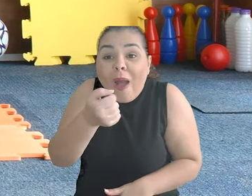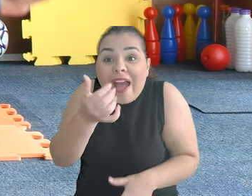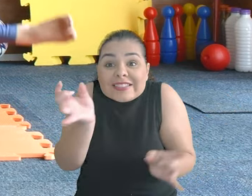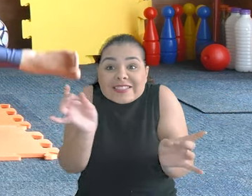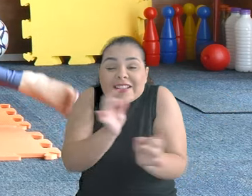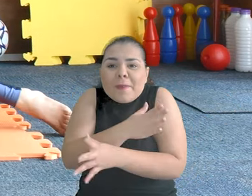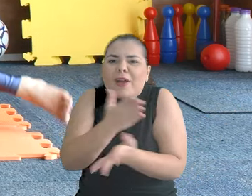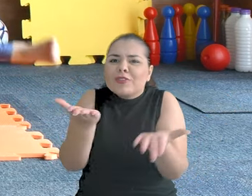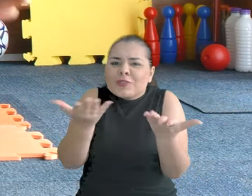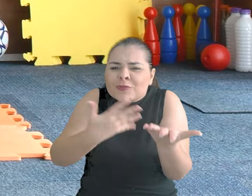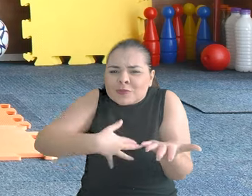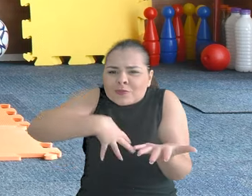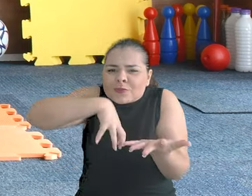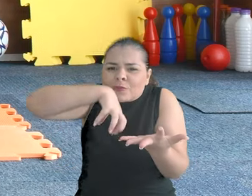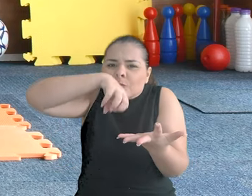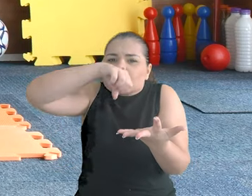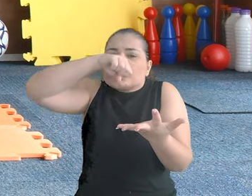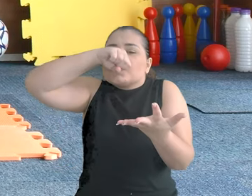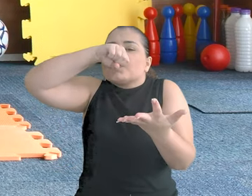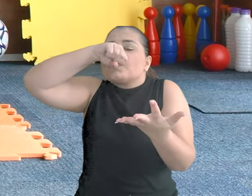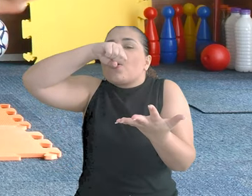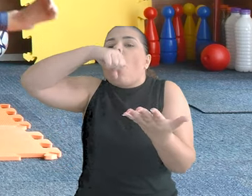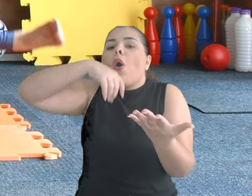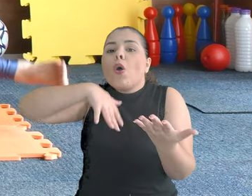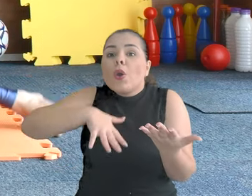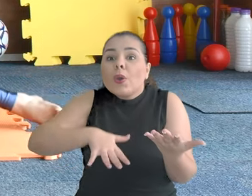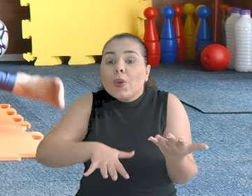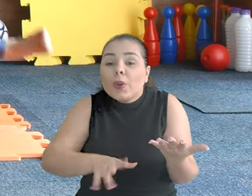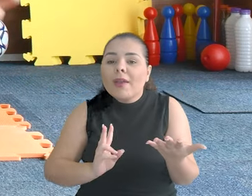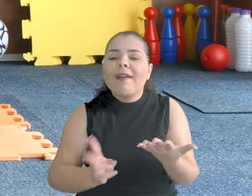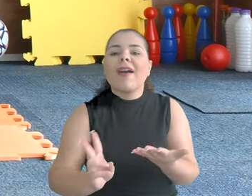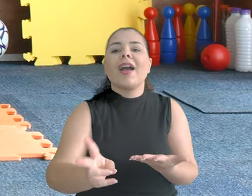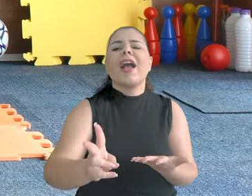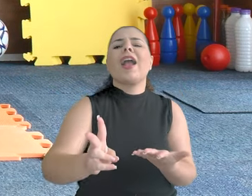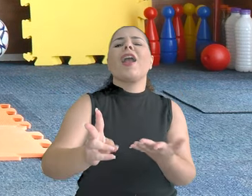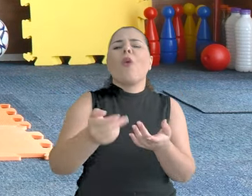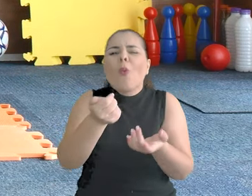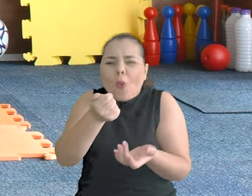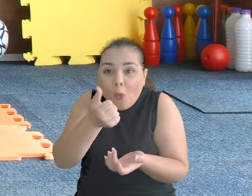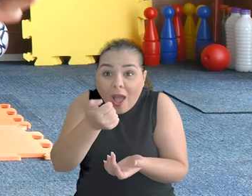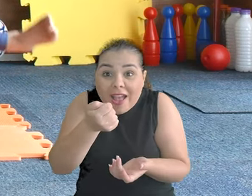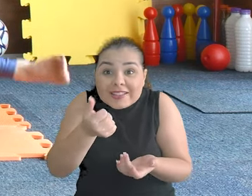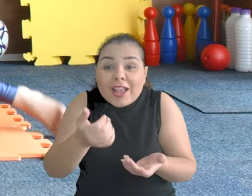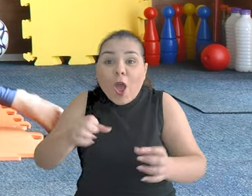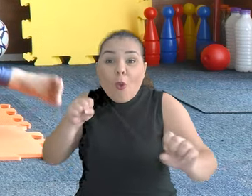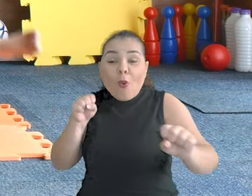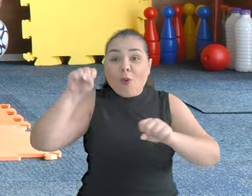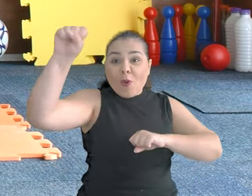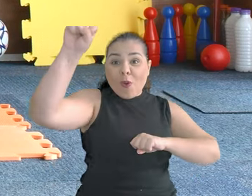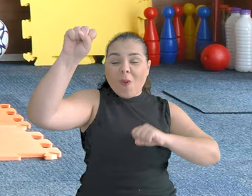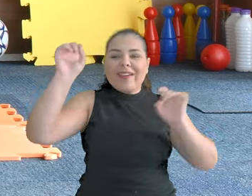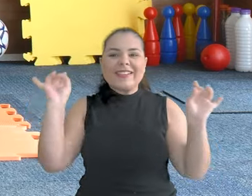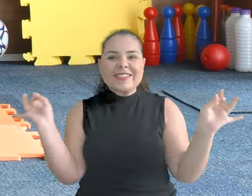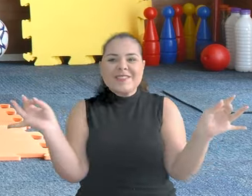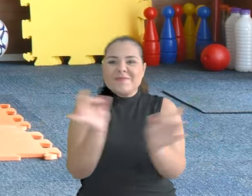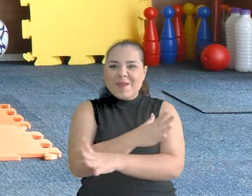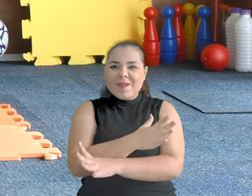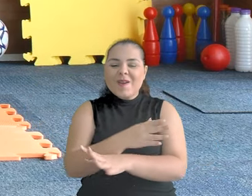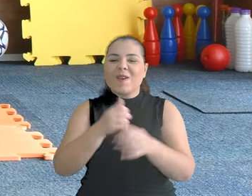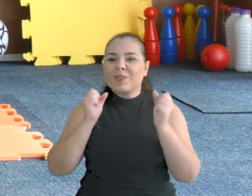acabando né e continua mais um pouquinho